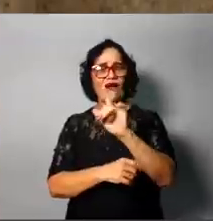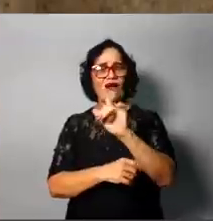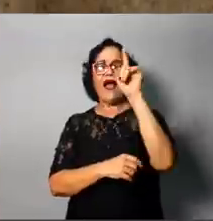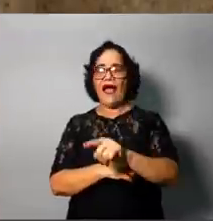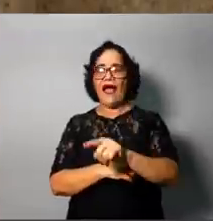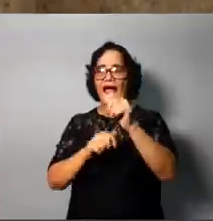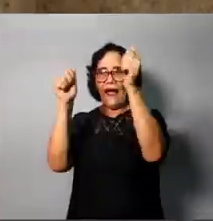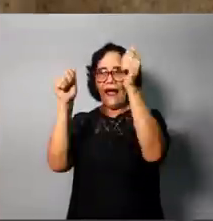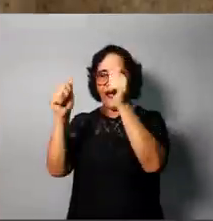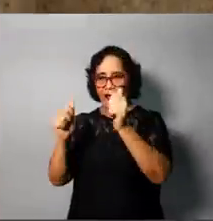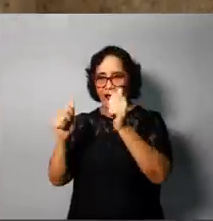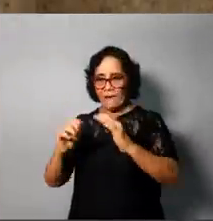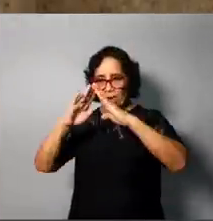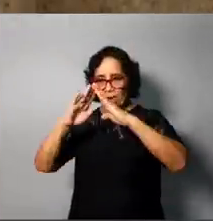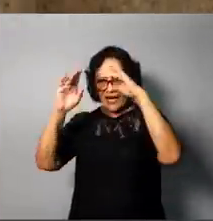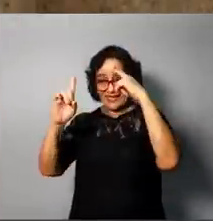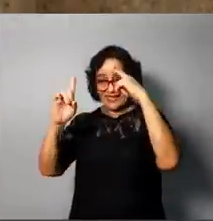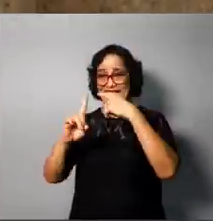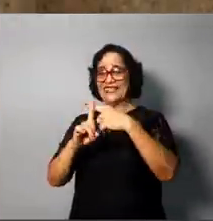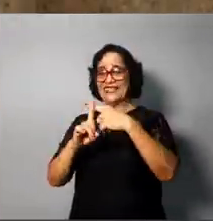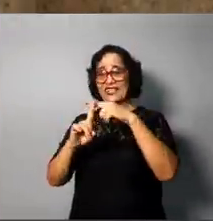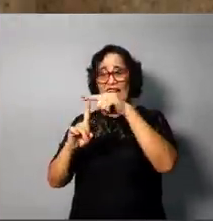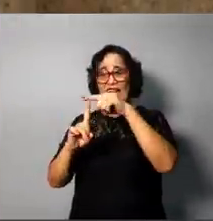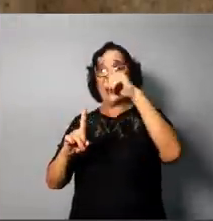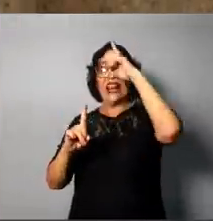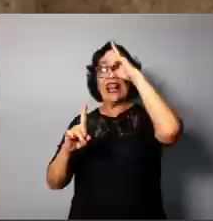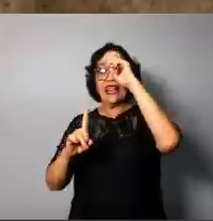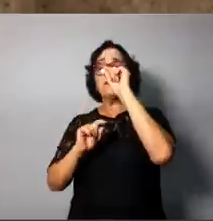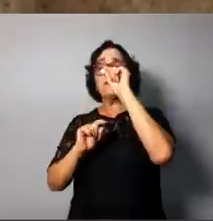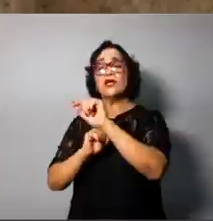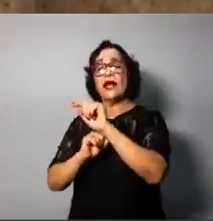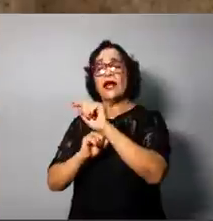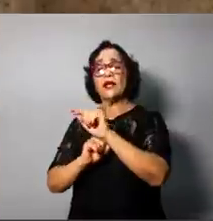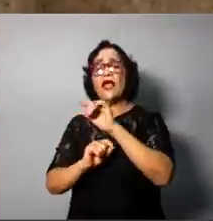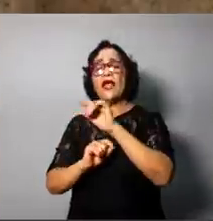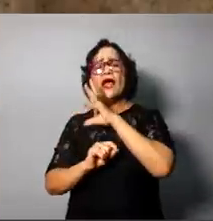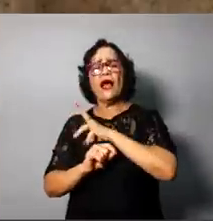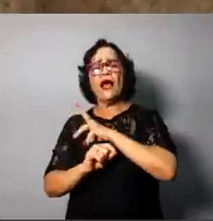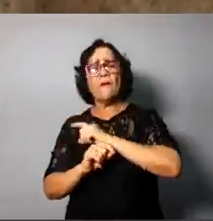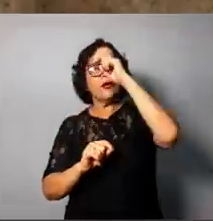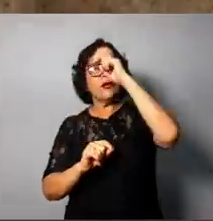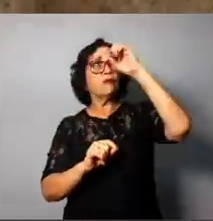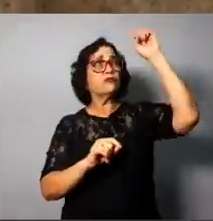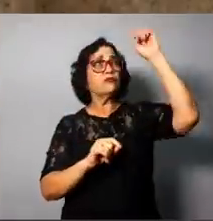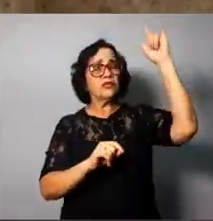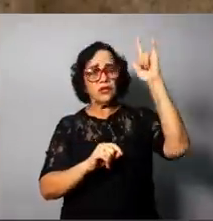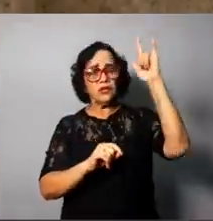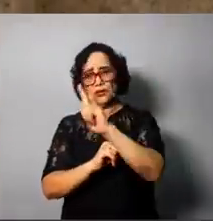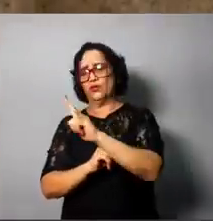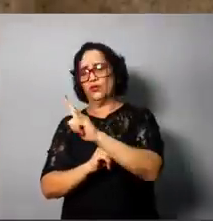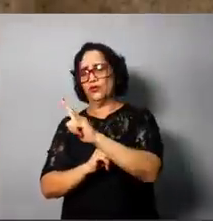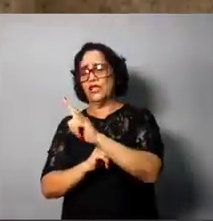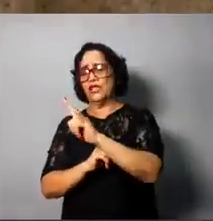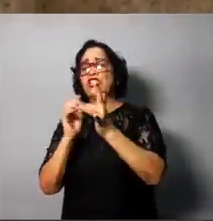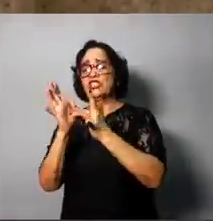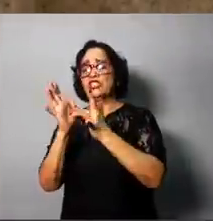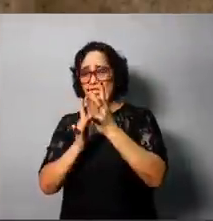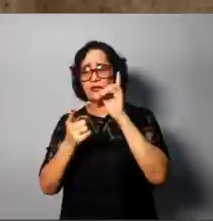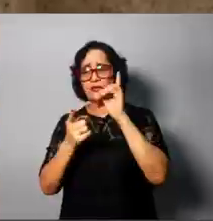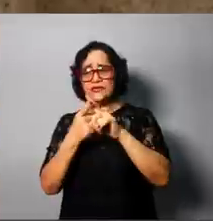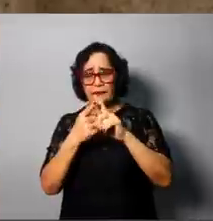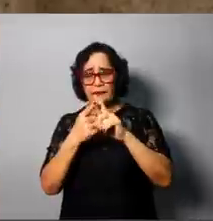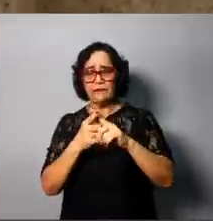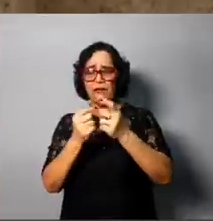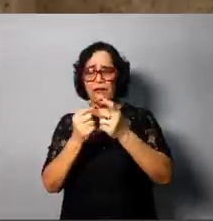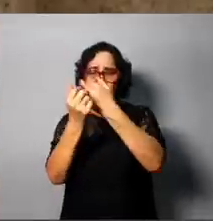esposa é filha de Deus, amada por Deus. Jesus derramou o seu sangue pela sua